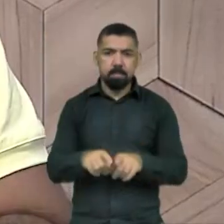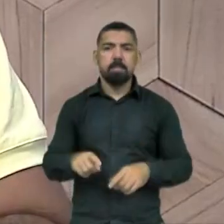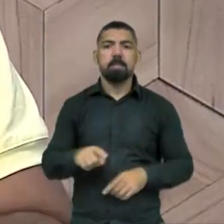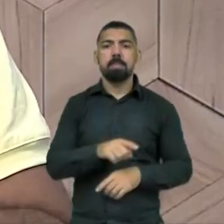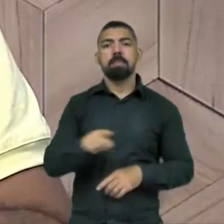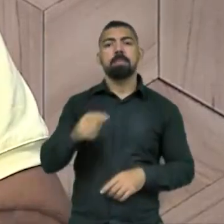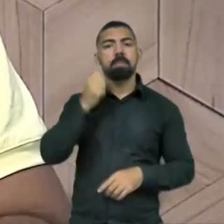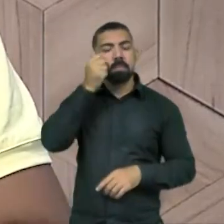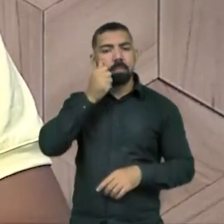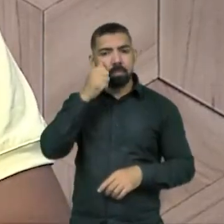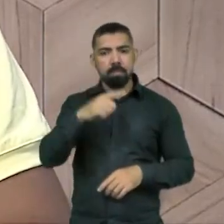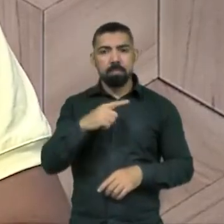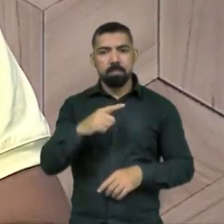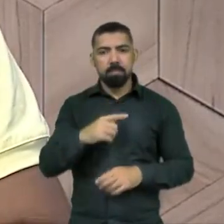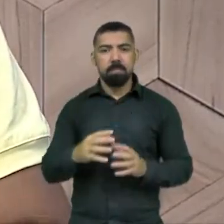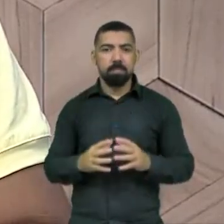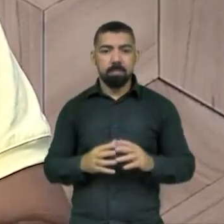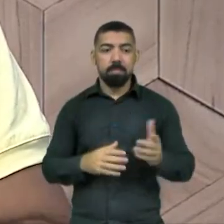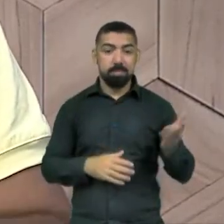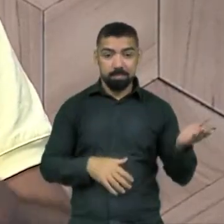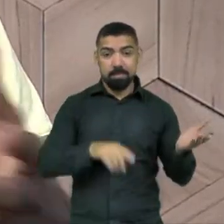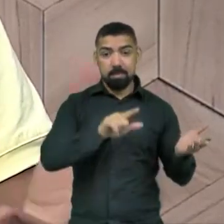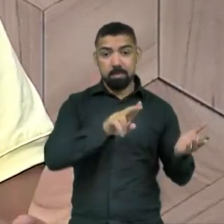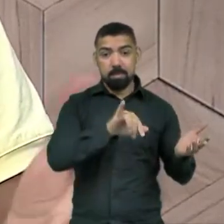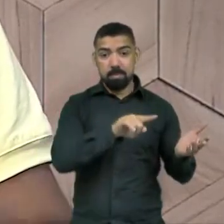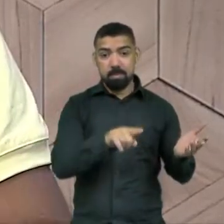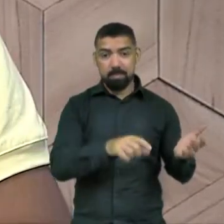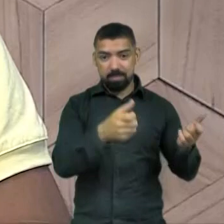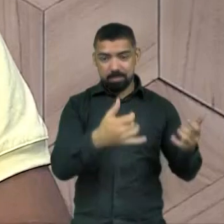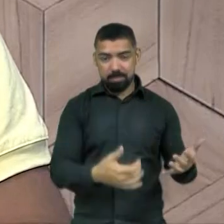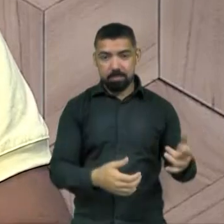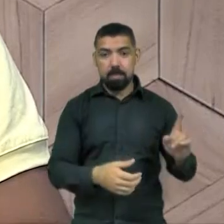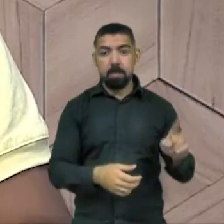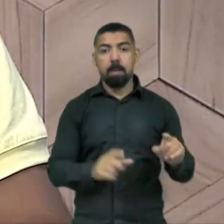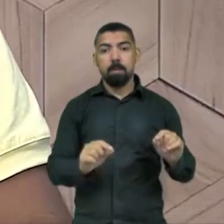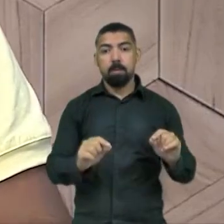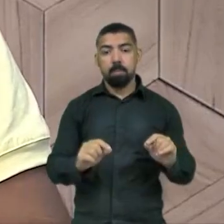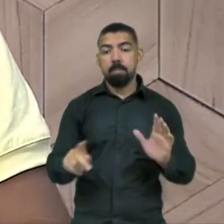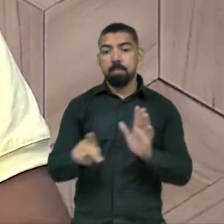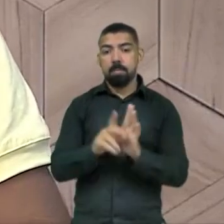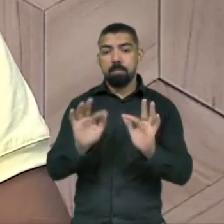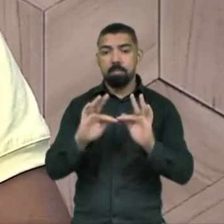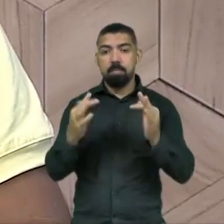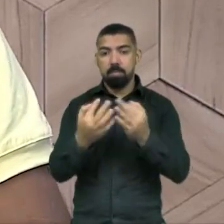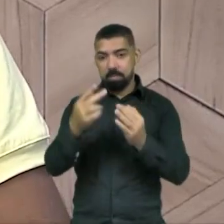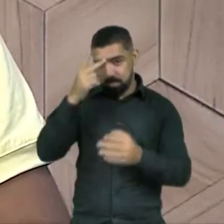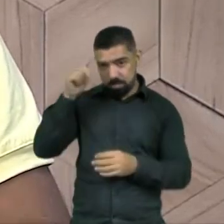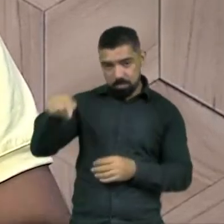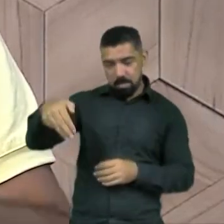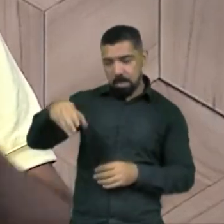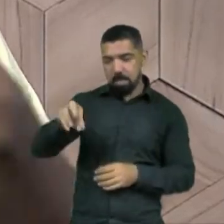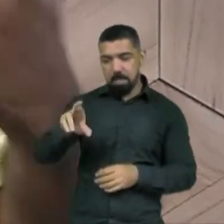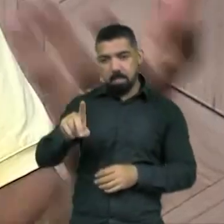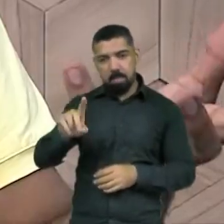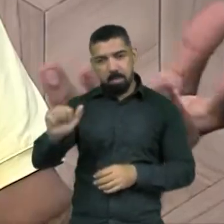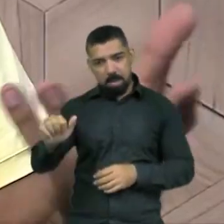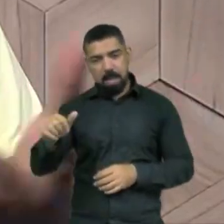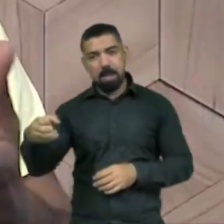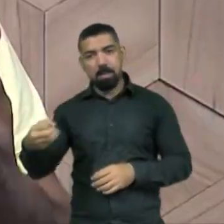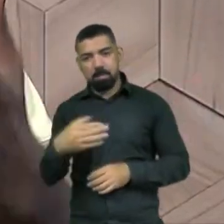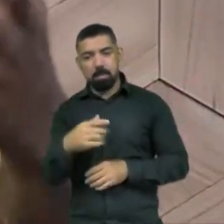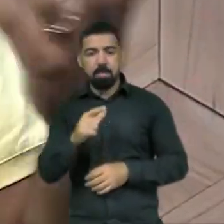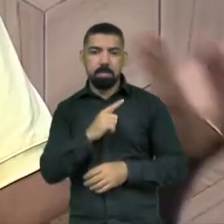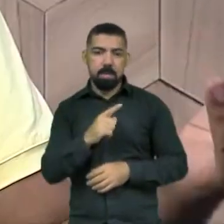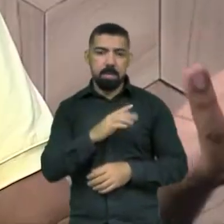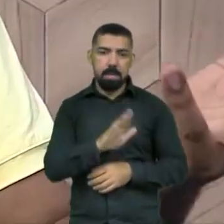um dos itens que o Luiz citou, é que ele realmente é um espetáculo da família Morada Novense, onde abriga crianças, adolescentes,